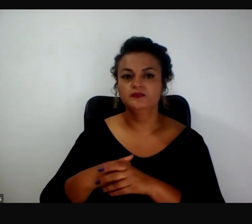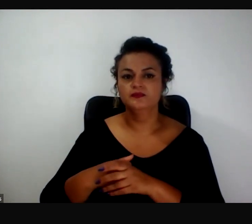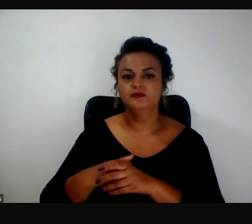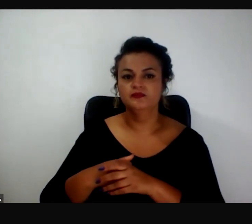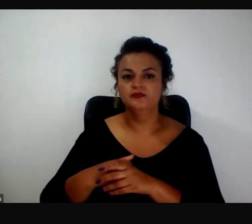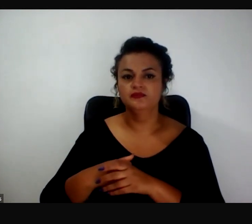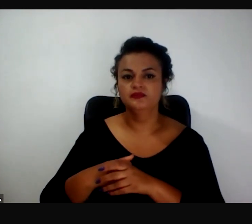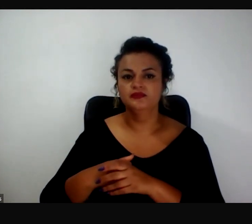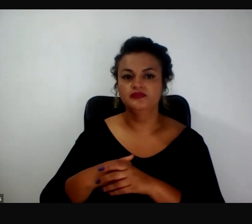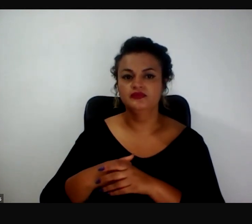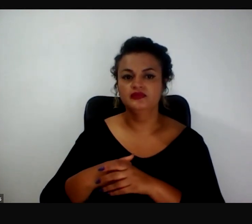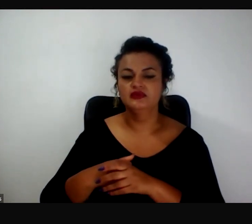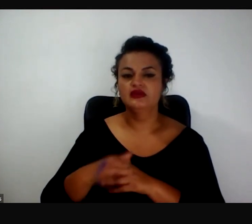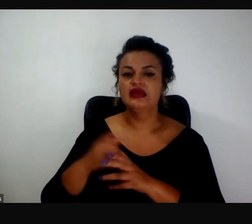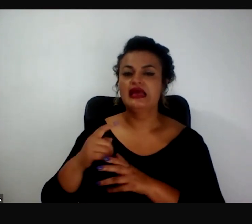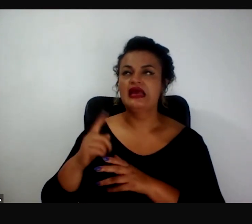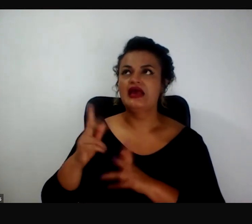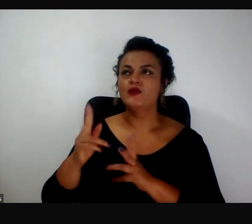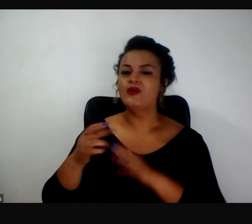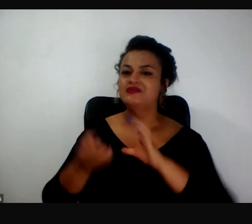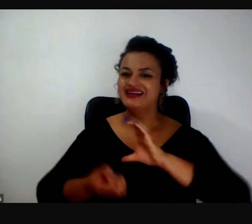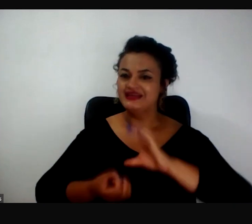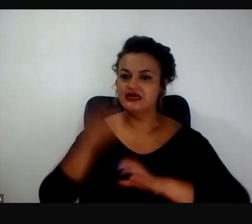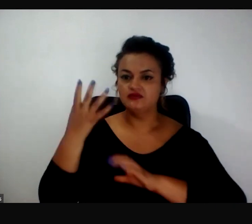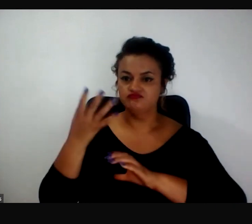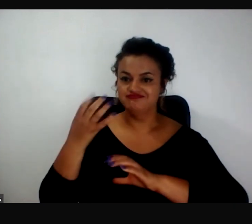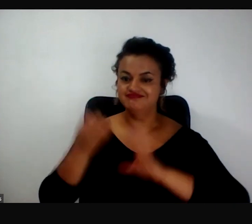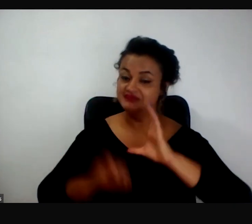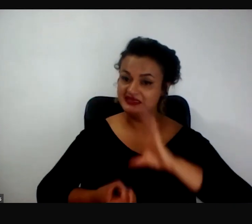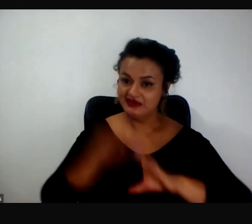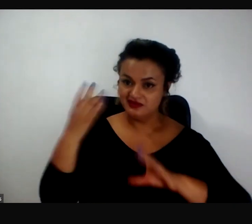é uma criação, o Tribunal Supremo que já tem